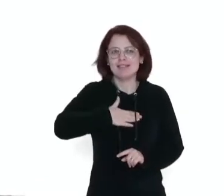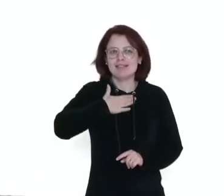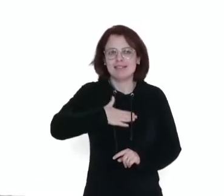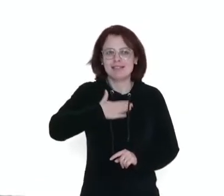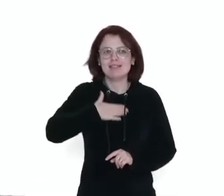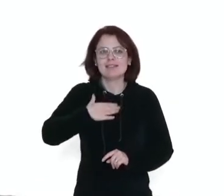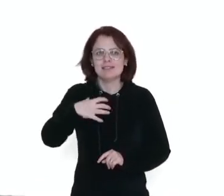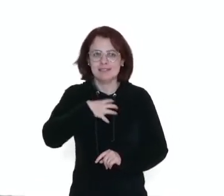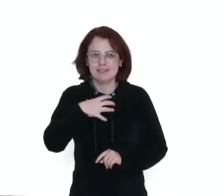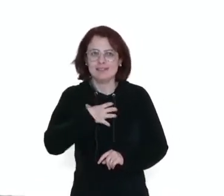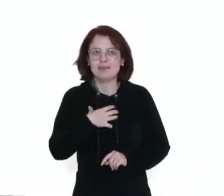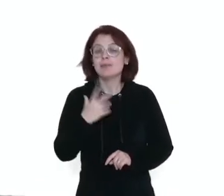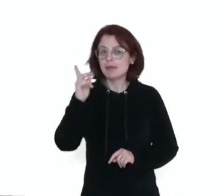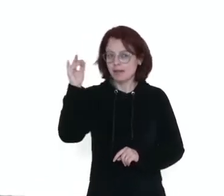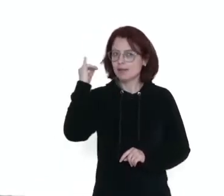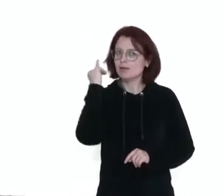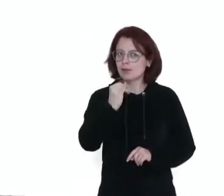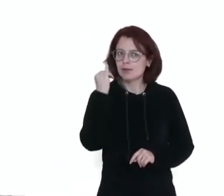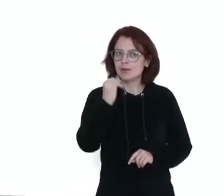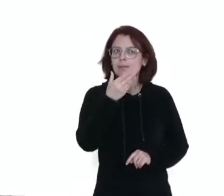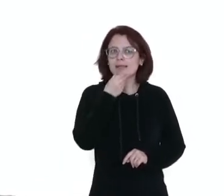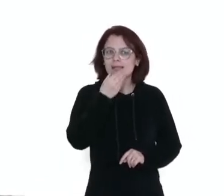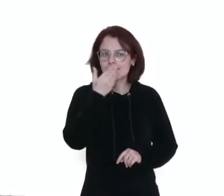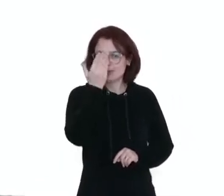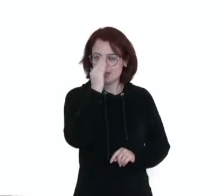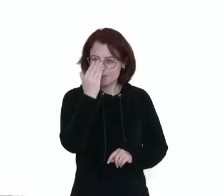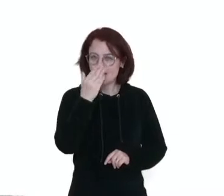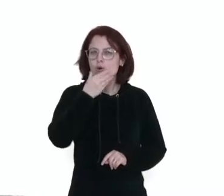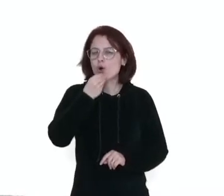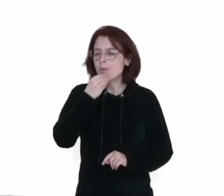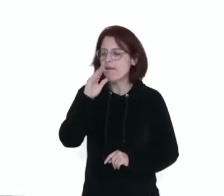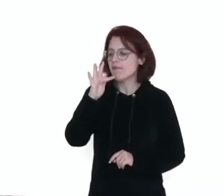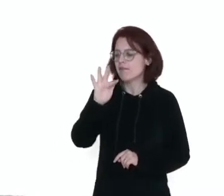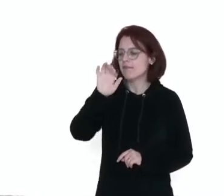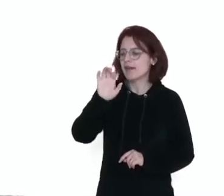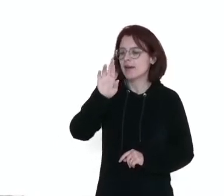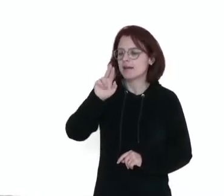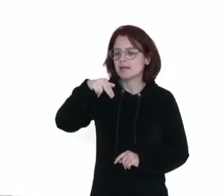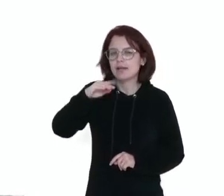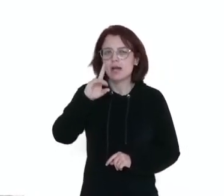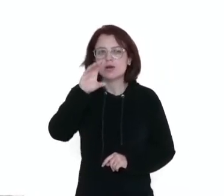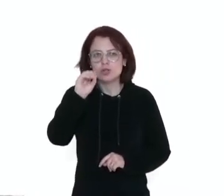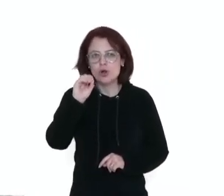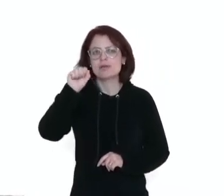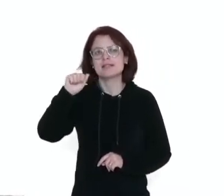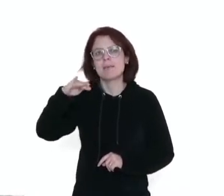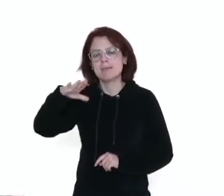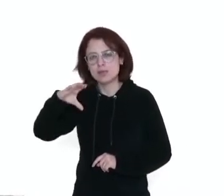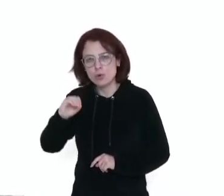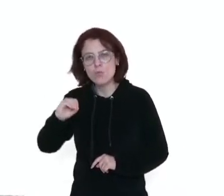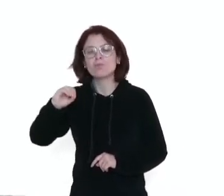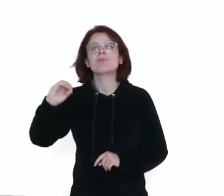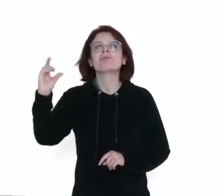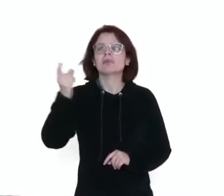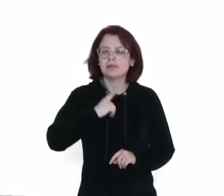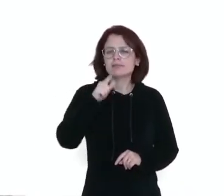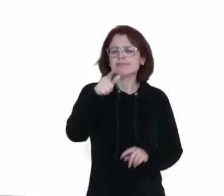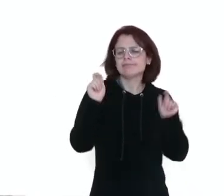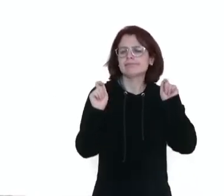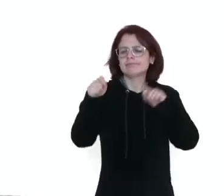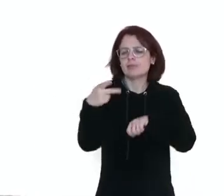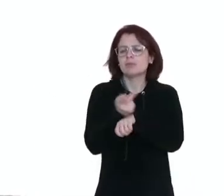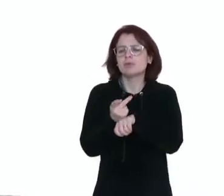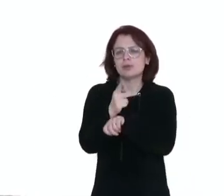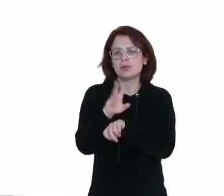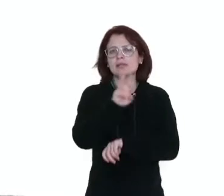É um conto do Menino no Espelho, é do Fernando Sabino, né? Ele está disponibilizado para vocês aqui no site, né? Para vocês procurarem fazer a